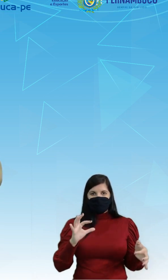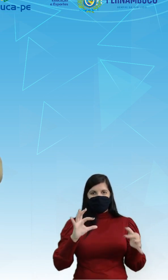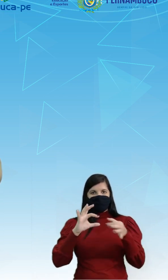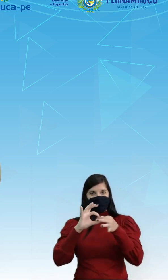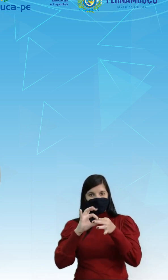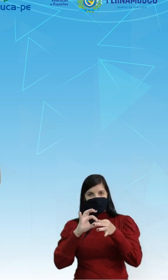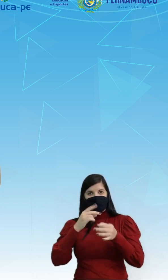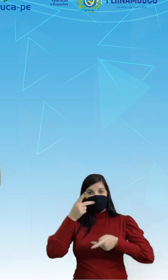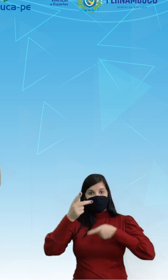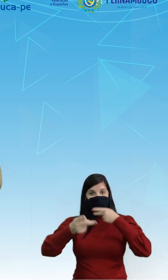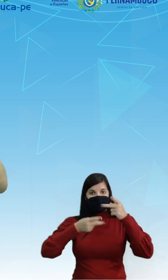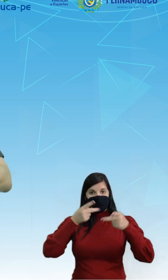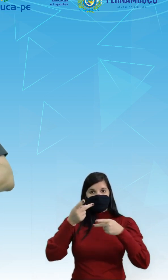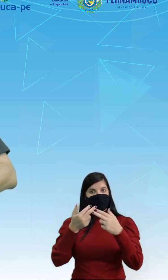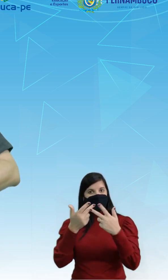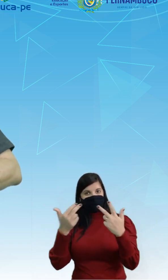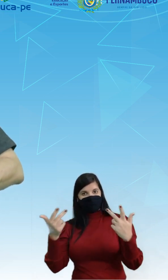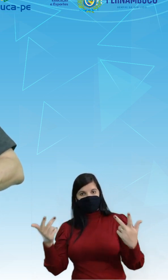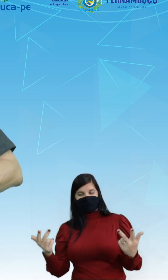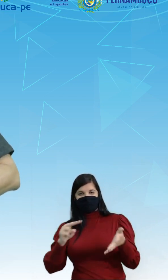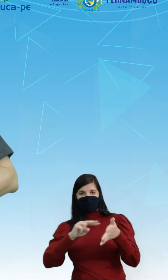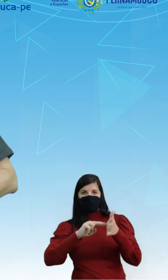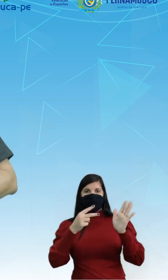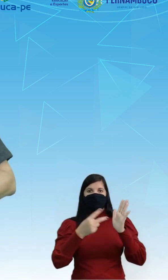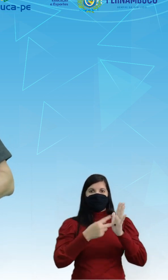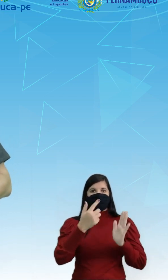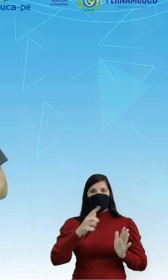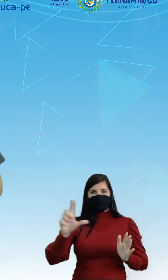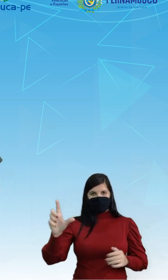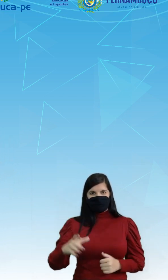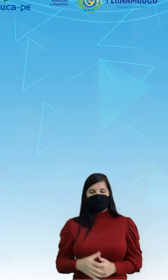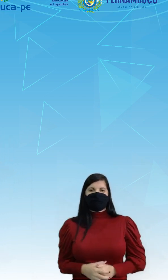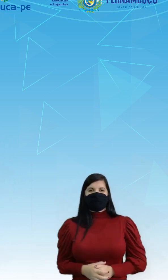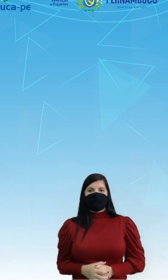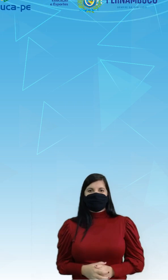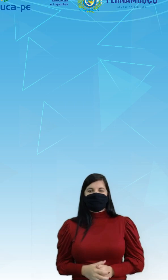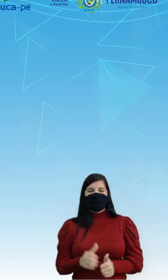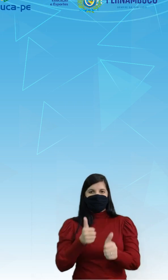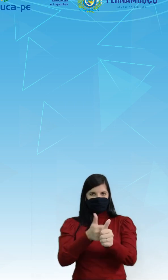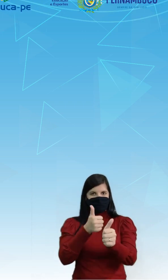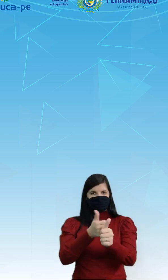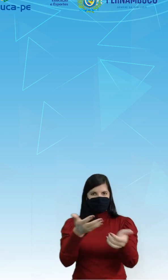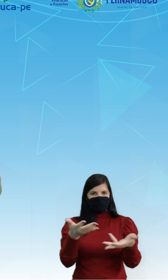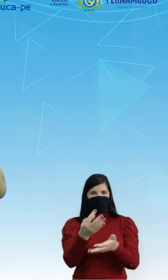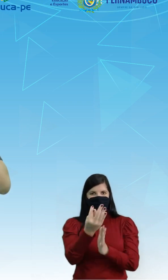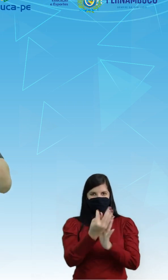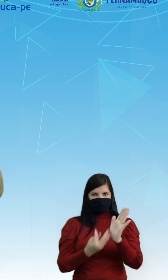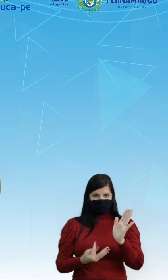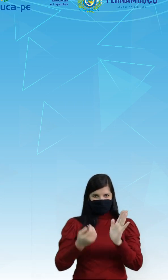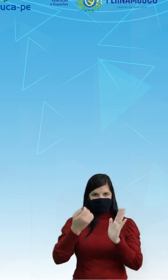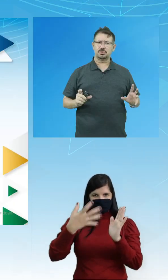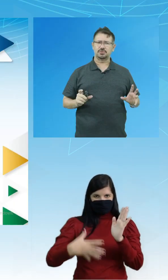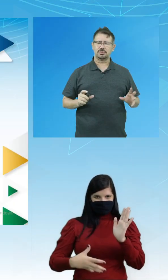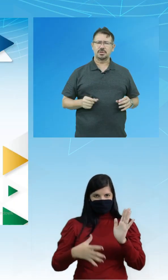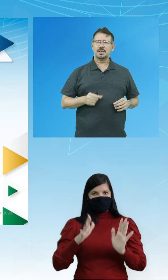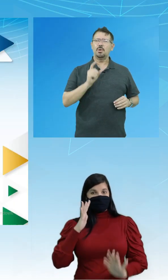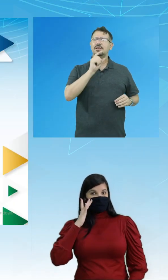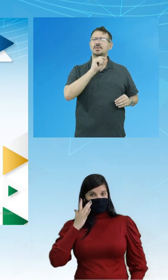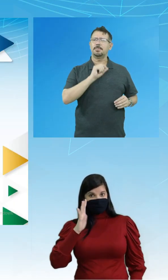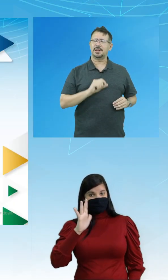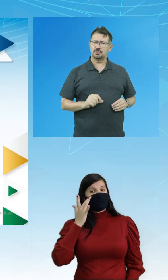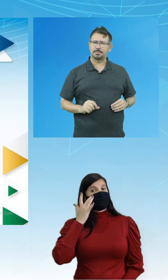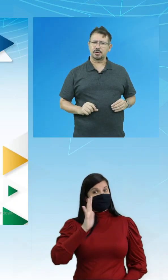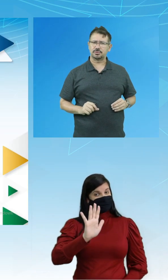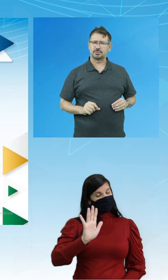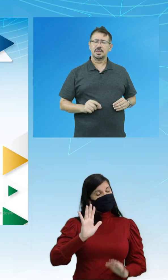Ela falar uma coisa com sentido de outra, certo? Então, acompanhe no texto quando eu falo de pressupostos. O que